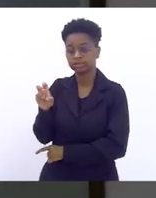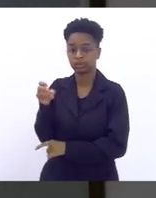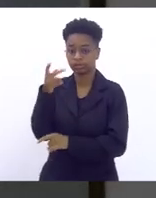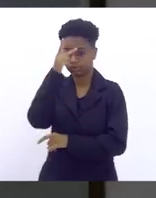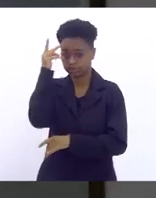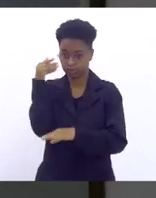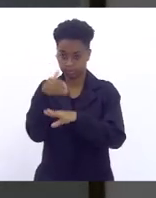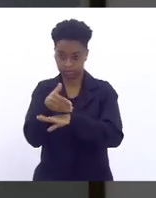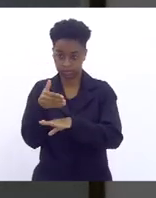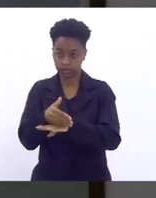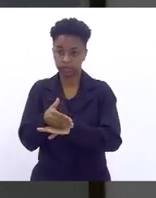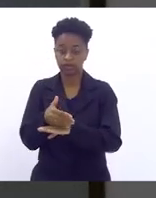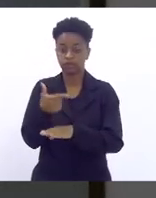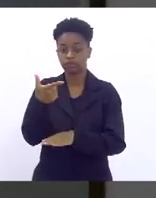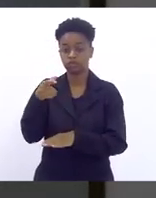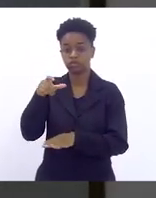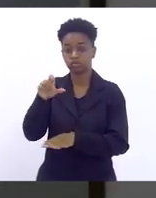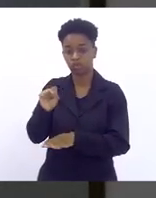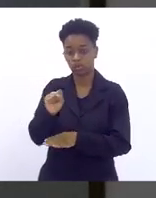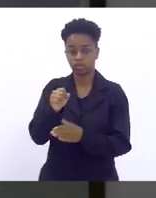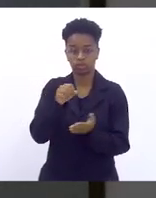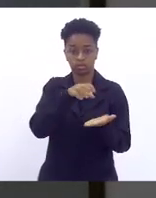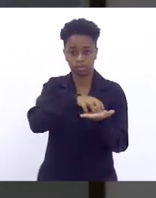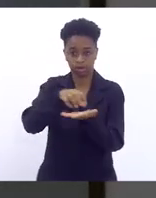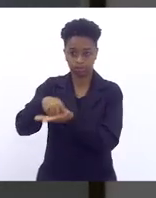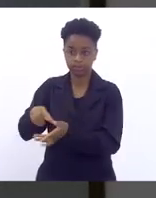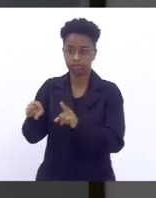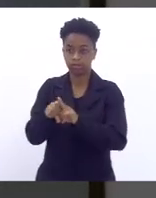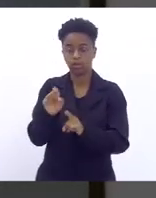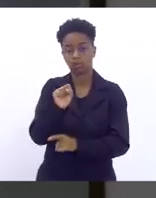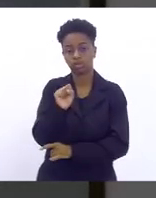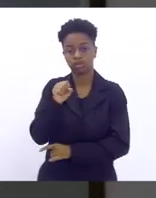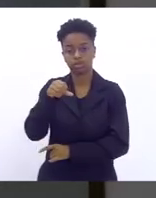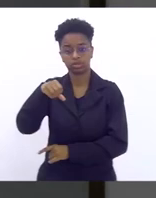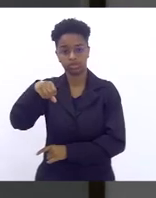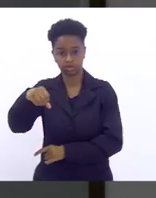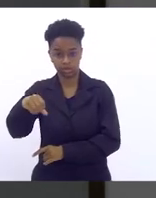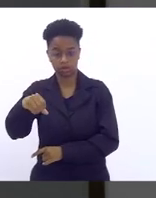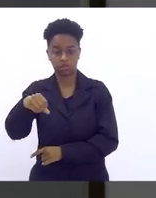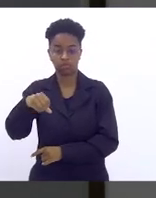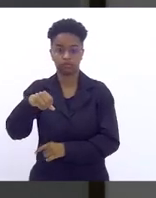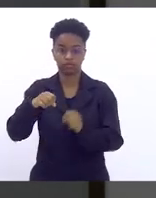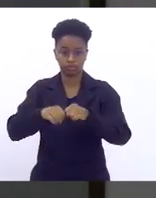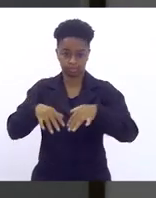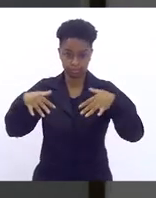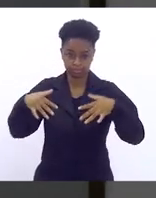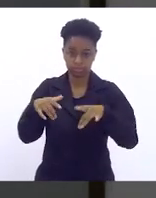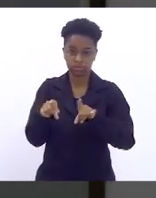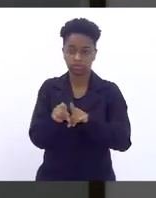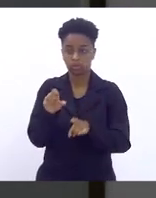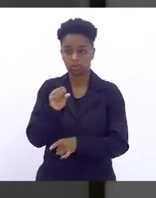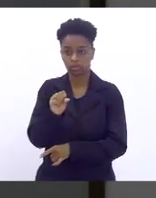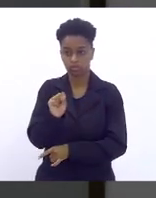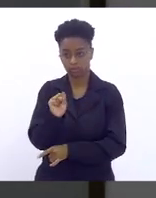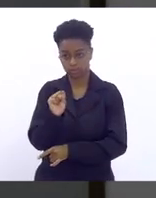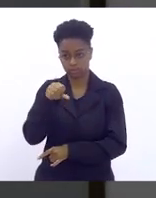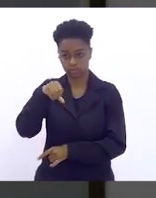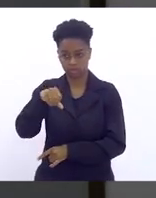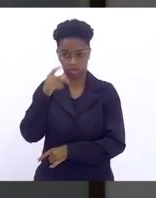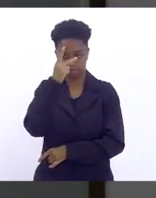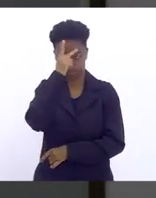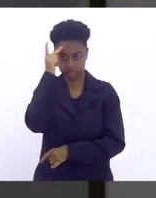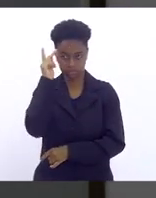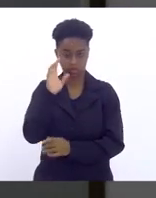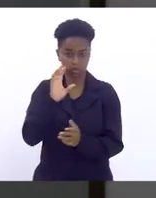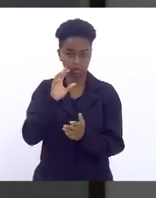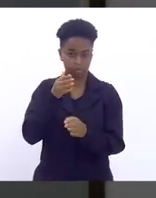de 28 órgãos 89 câmaras 89 participantes em nas câmaras